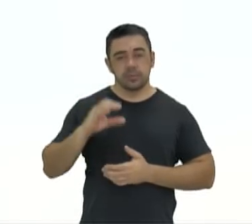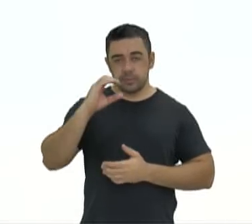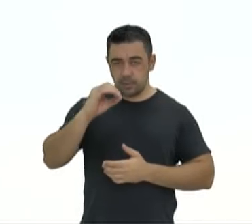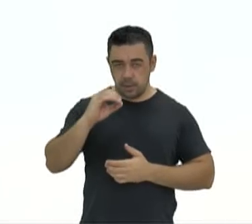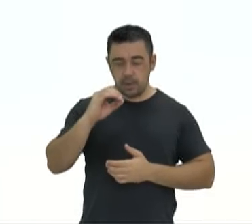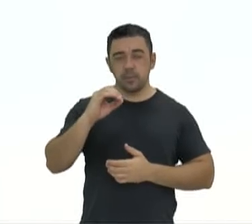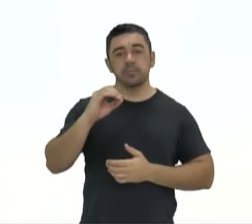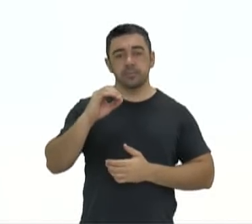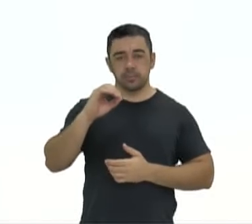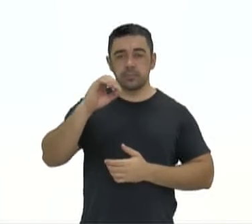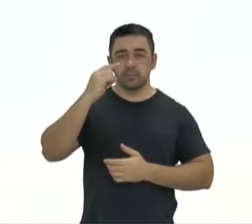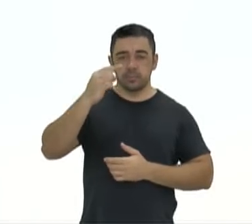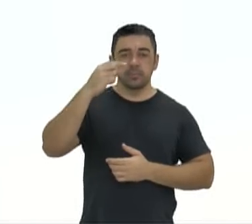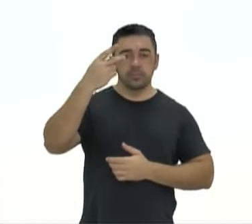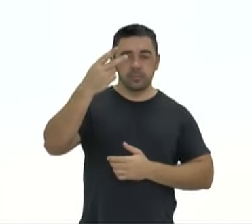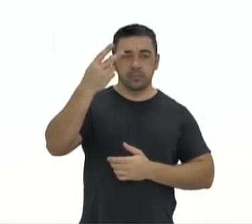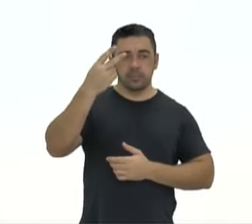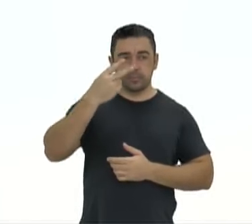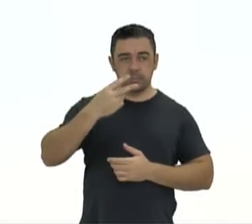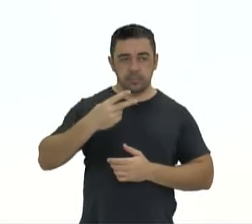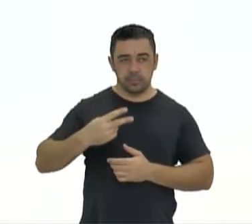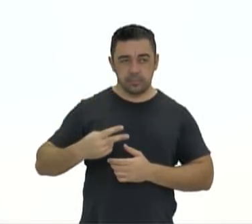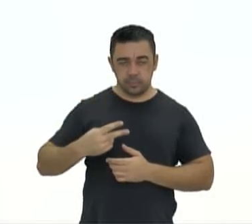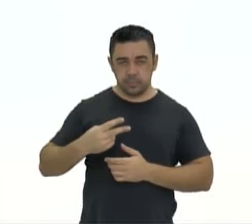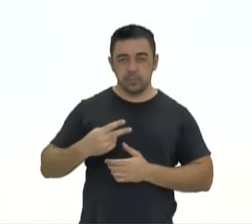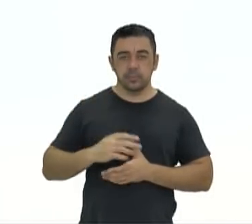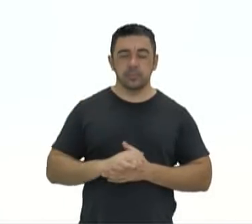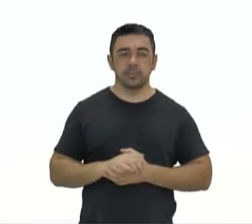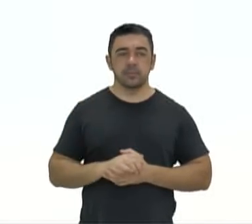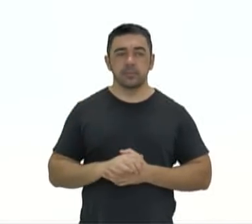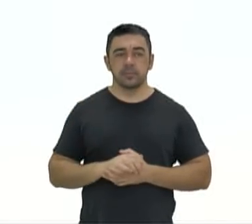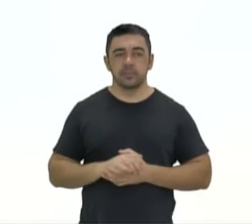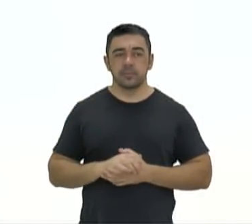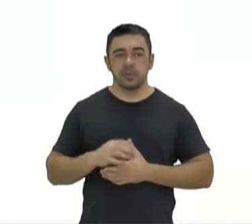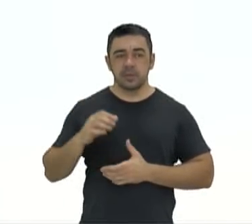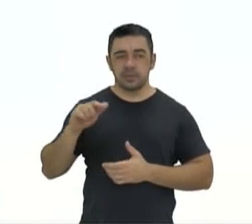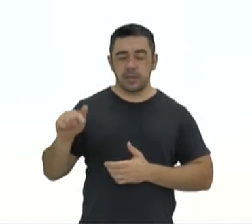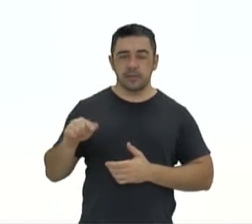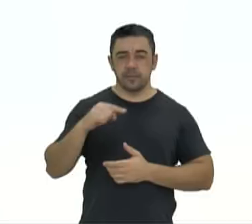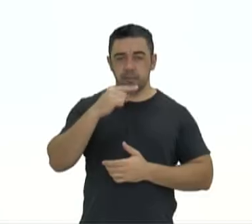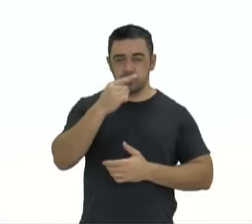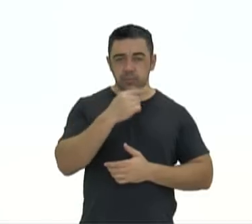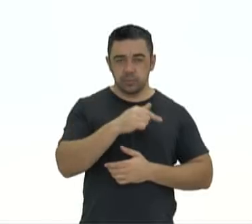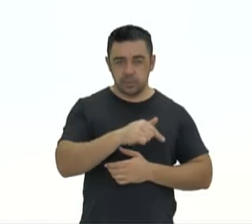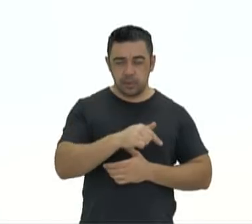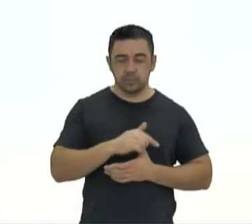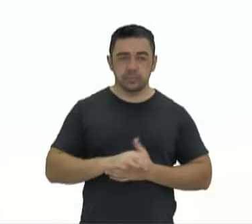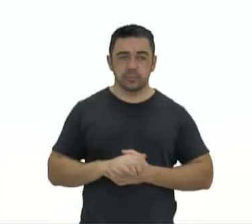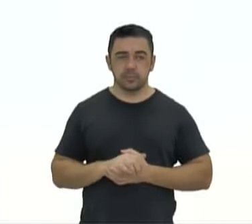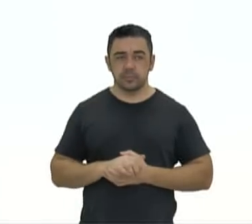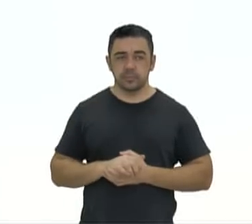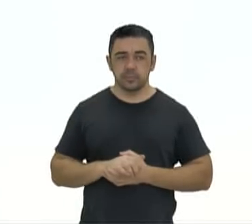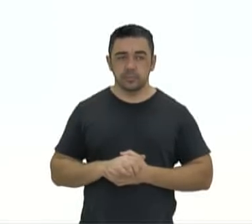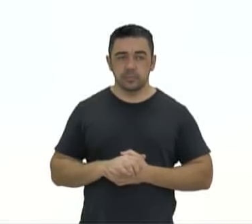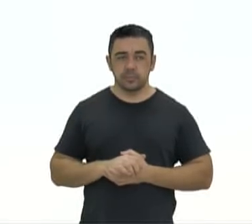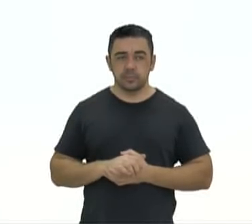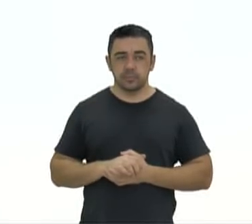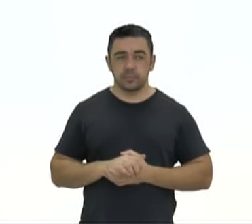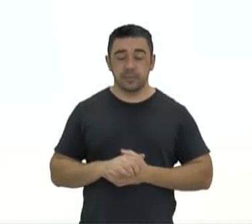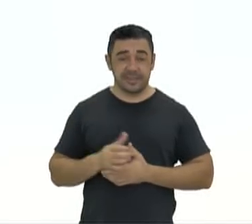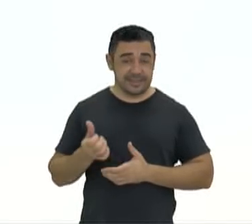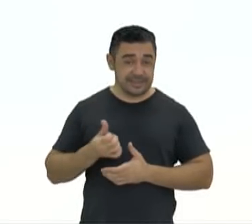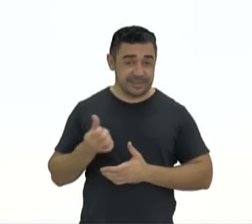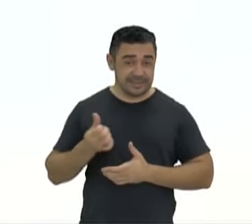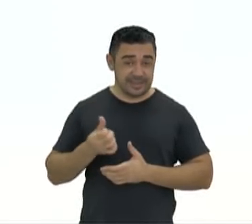0, 0. Com mais 2 que estava lá, 2. 7 vezes 1, 7. Esse 6